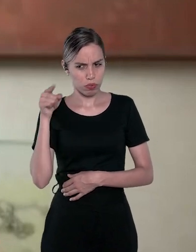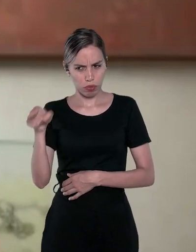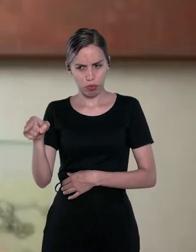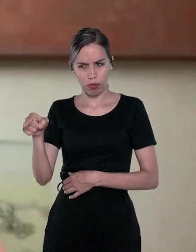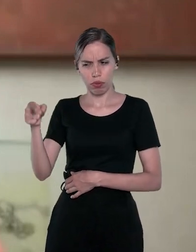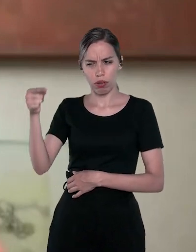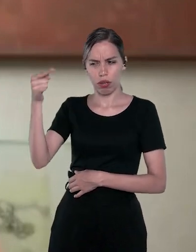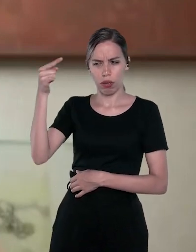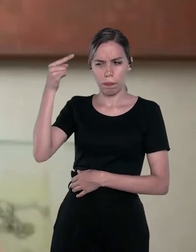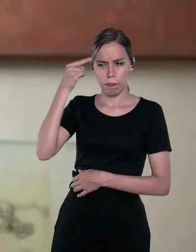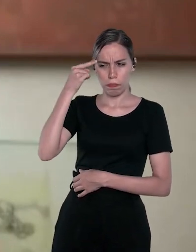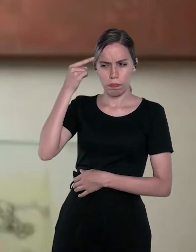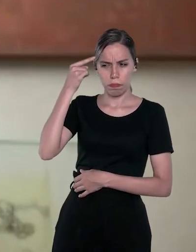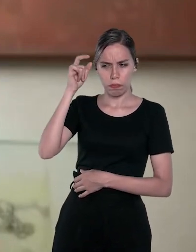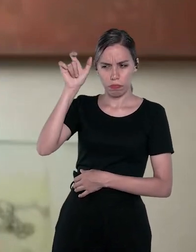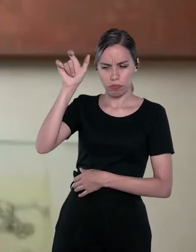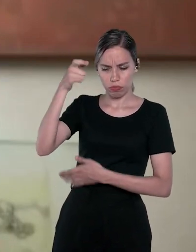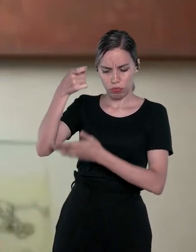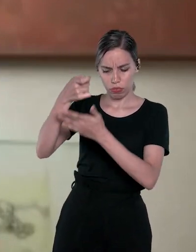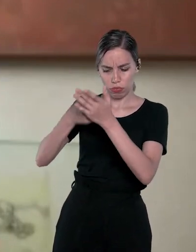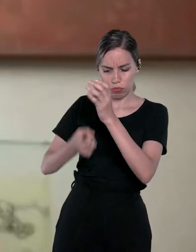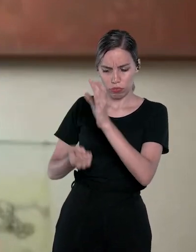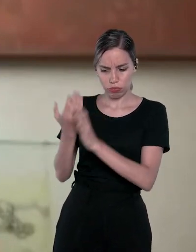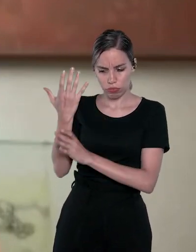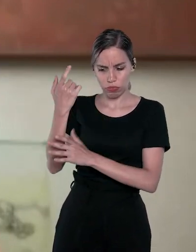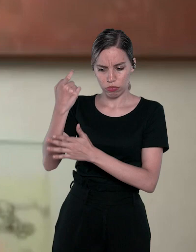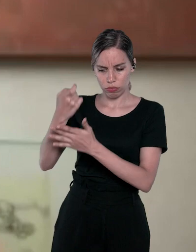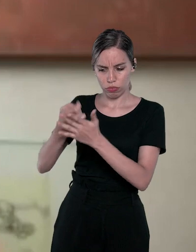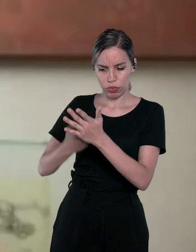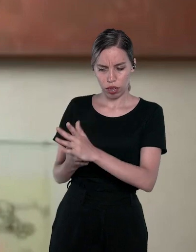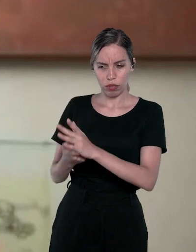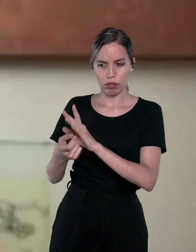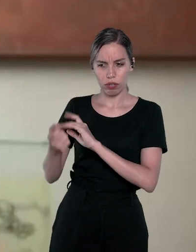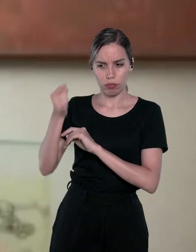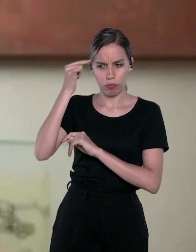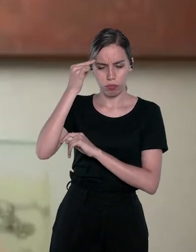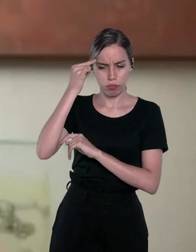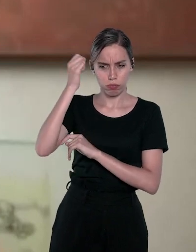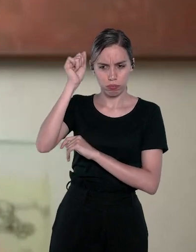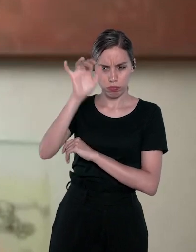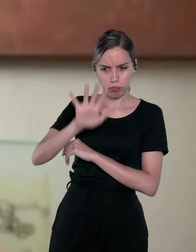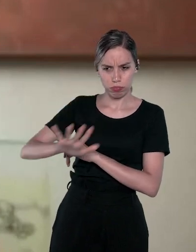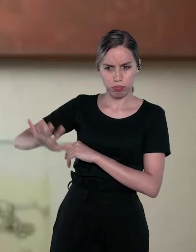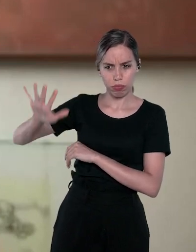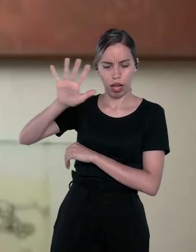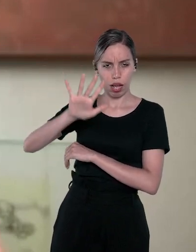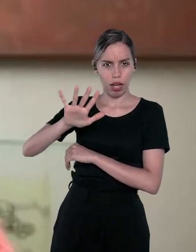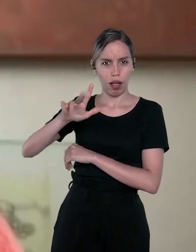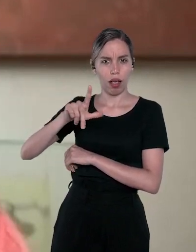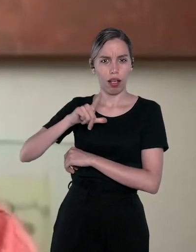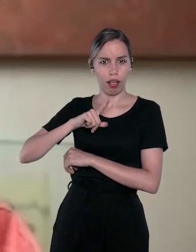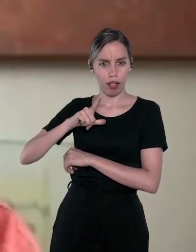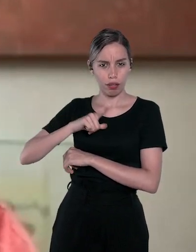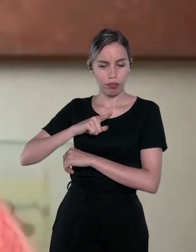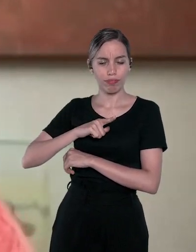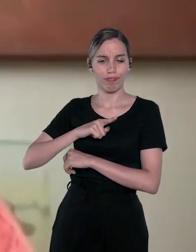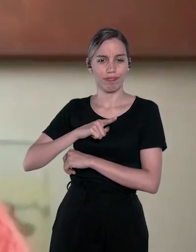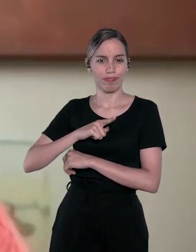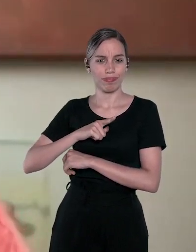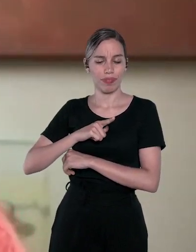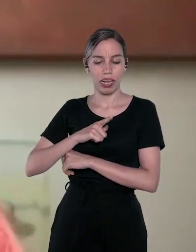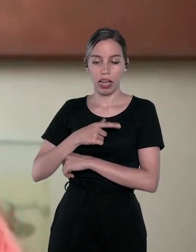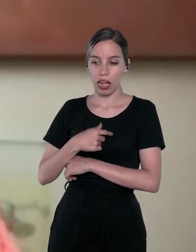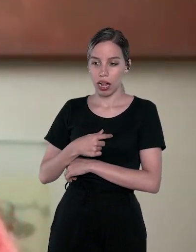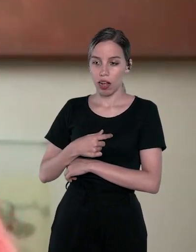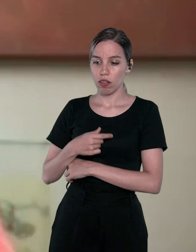me orientou também, sem dúvida, além da alegria de ter sido publicado numa revista nacional. O que fiz?